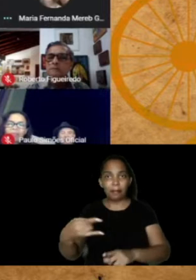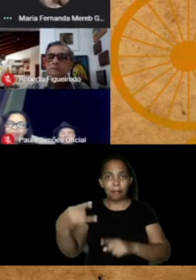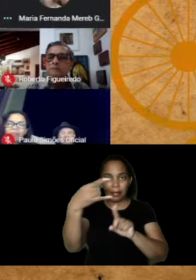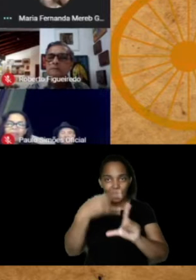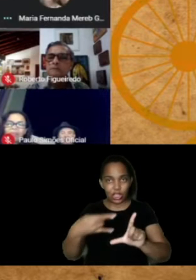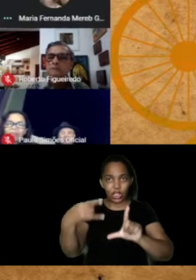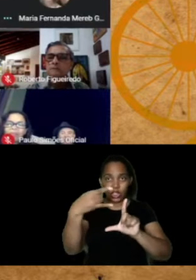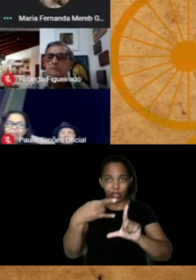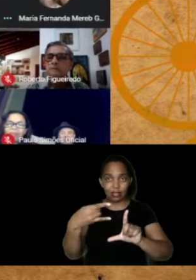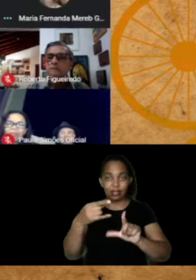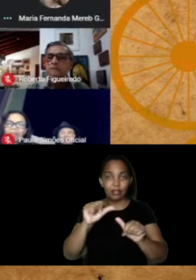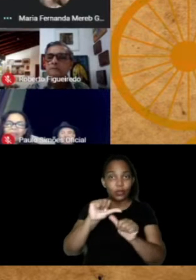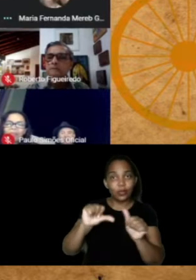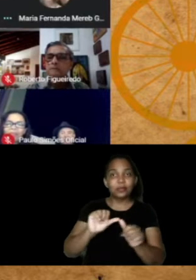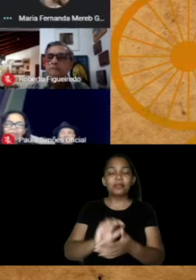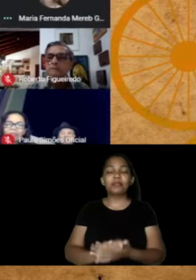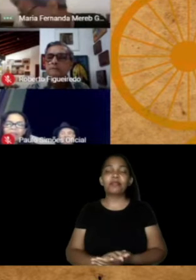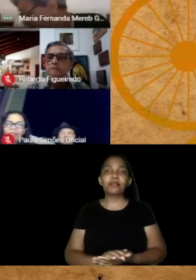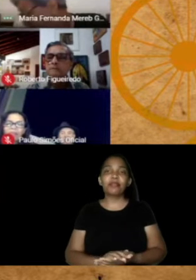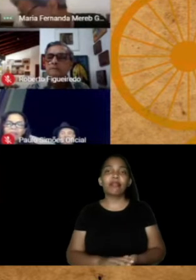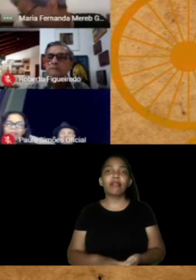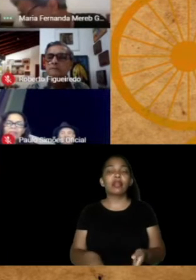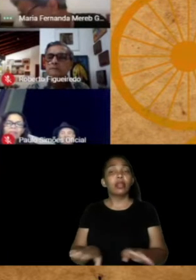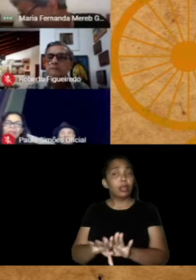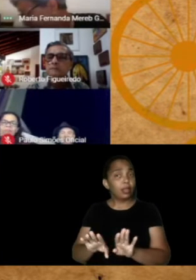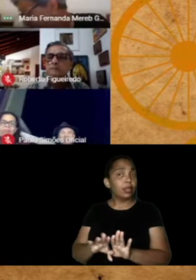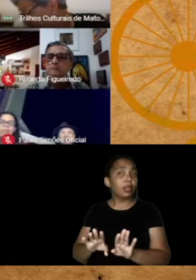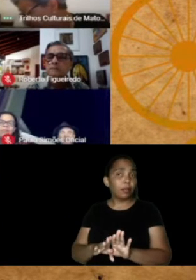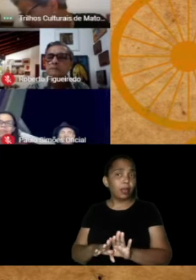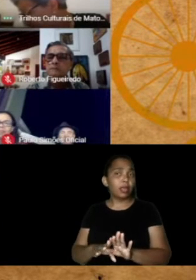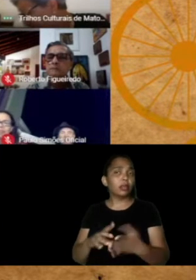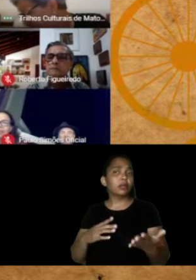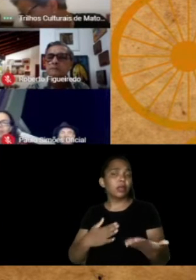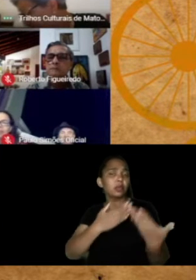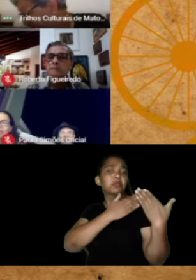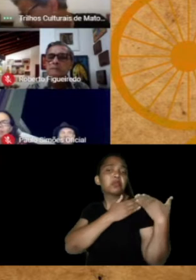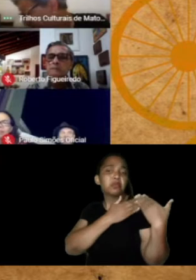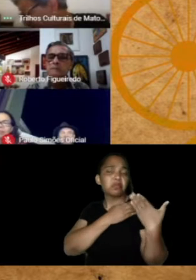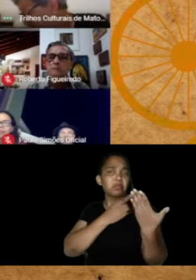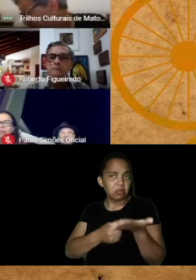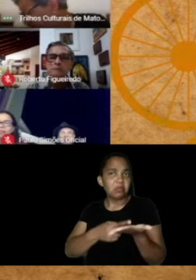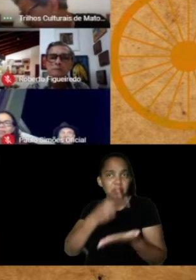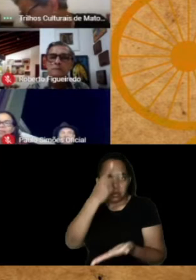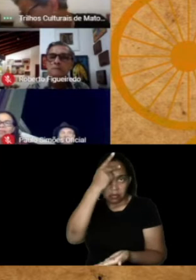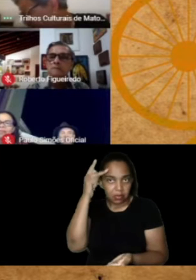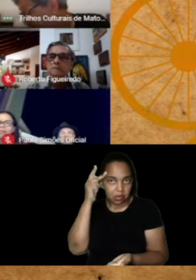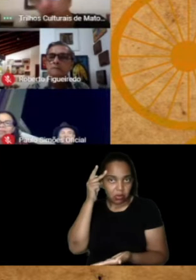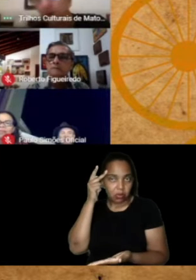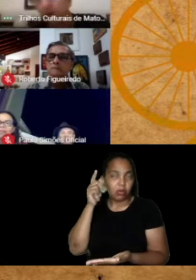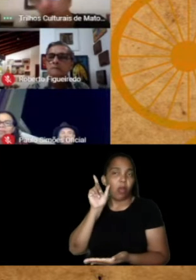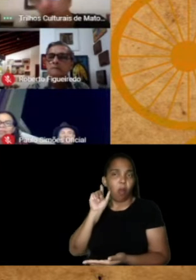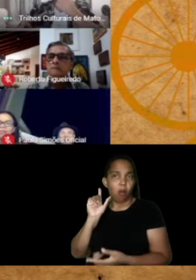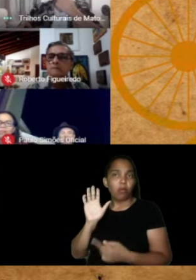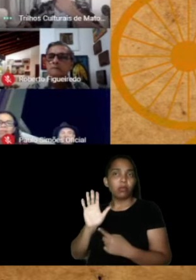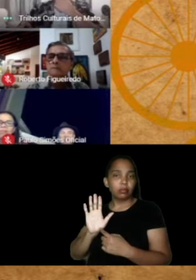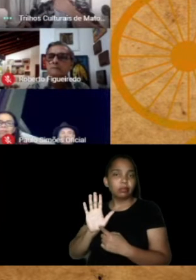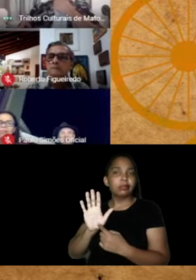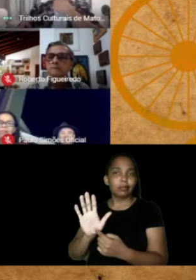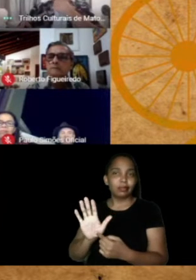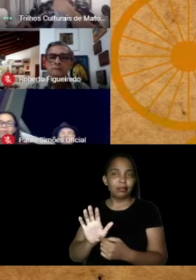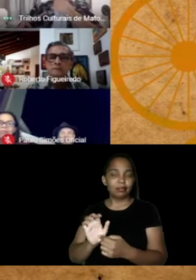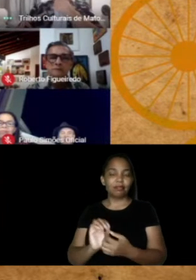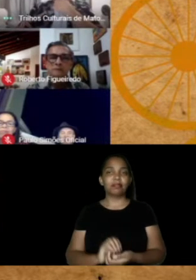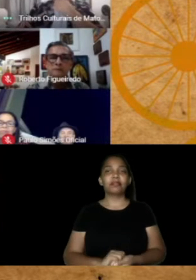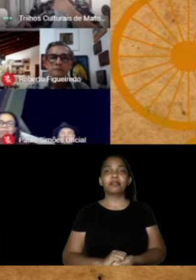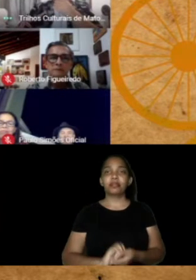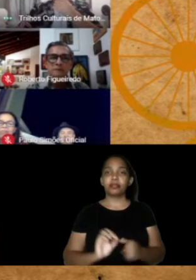A qualidade de ver o compromisso das pessoas que se apresentaram ontem. Ok? Ok.